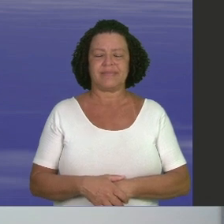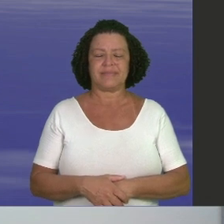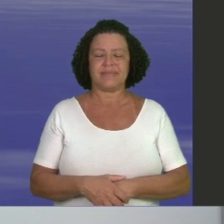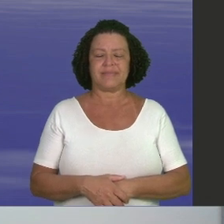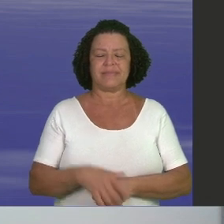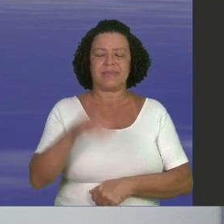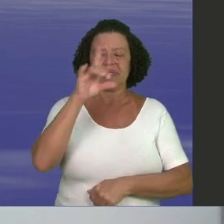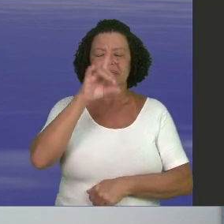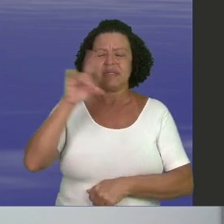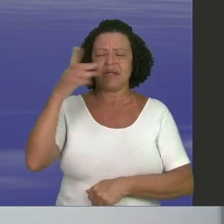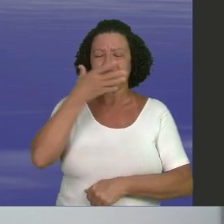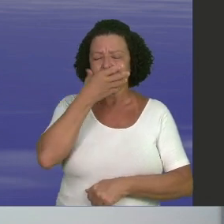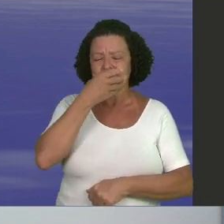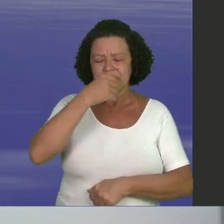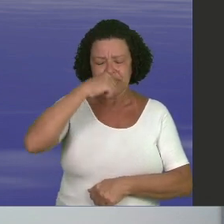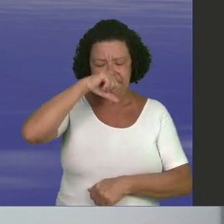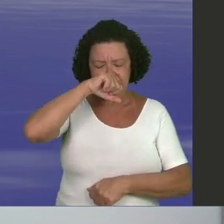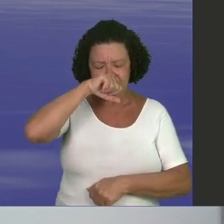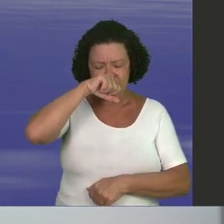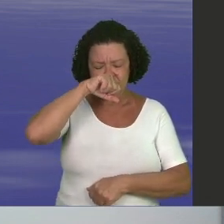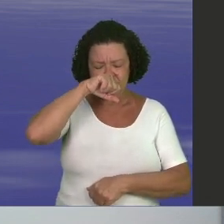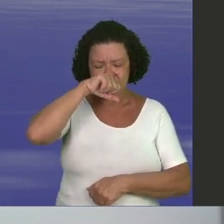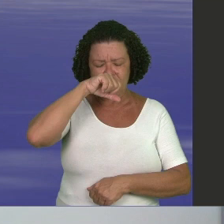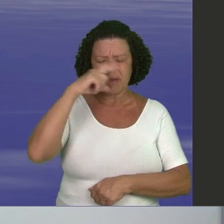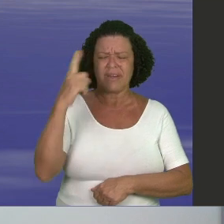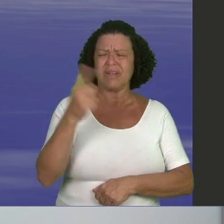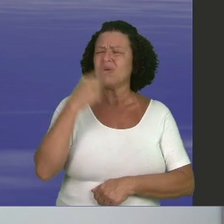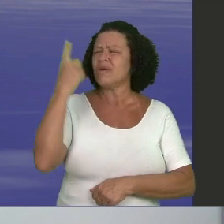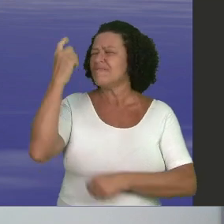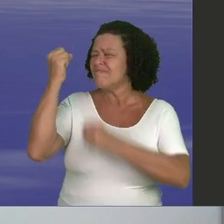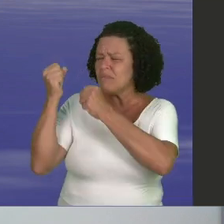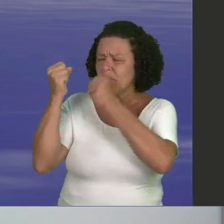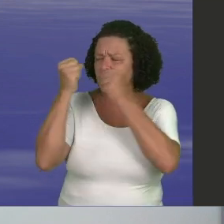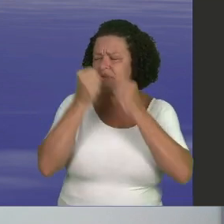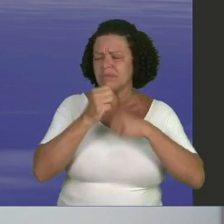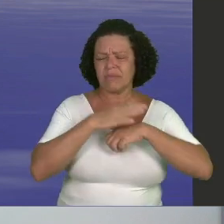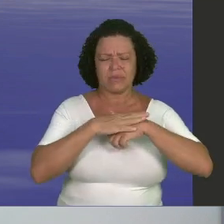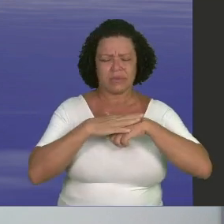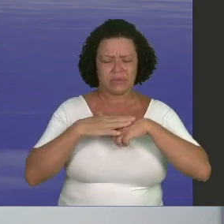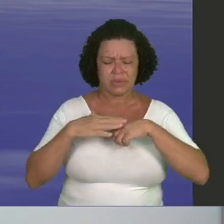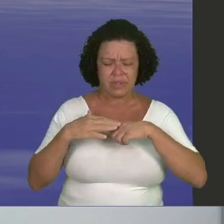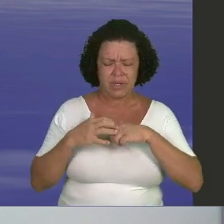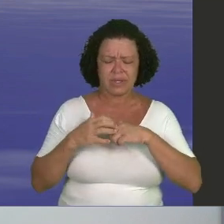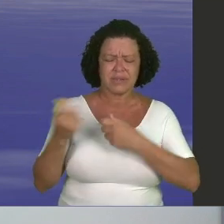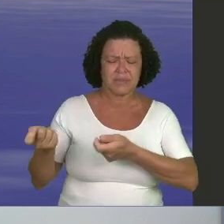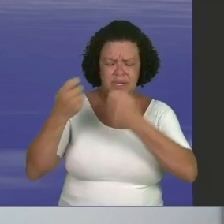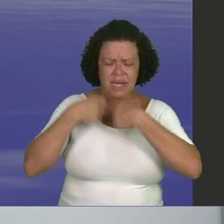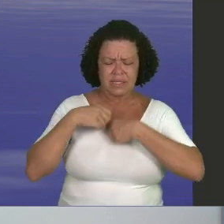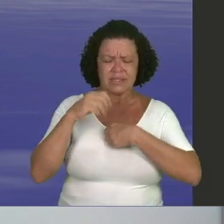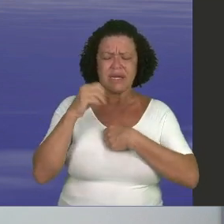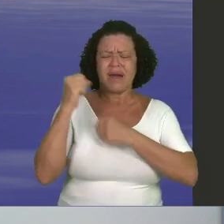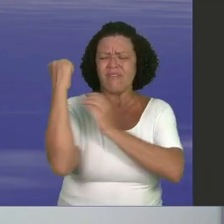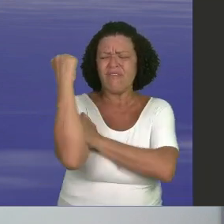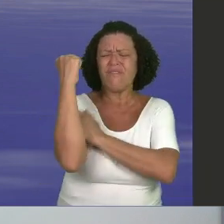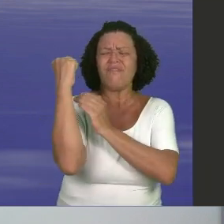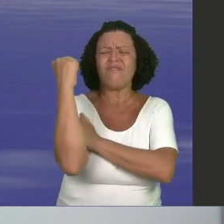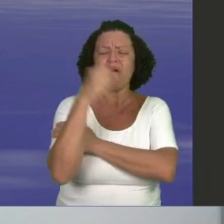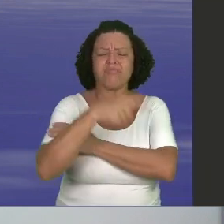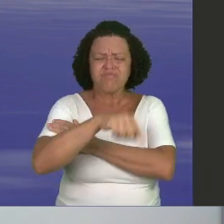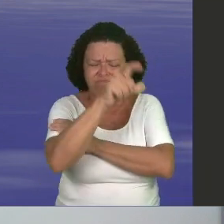Deus, nosso Pai, que sois todo poder e bondade, dai força àquele que passa pela